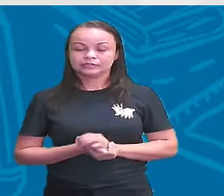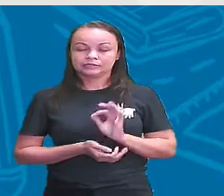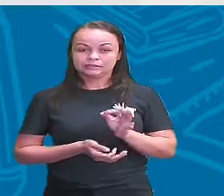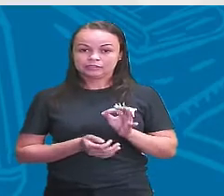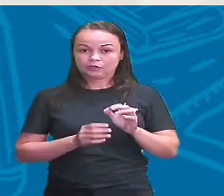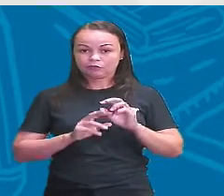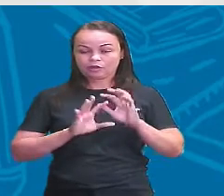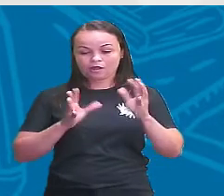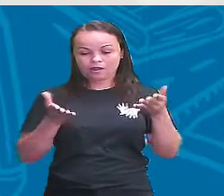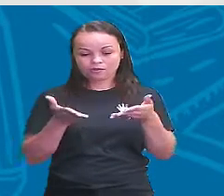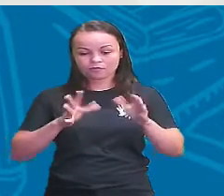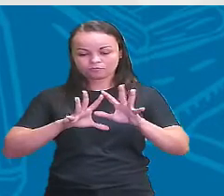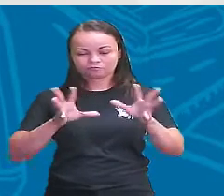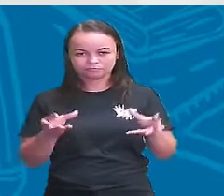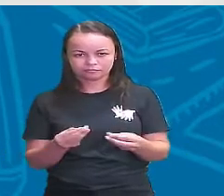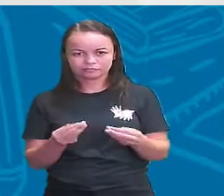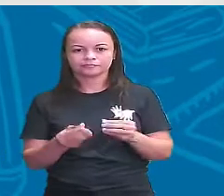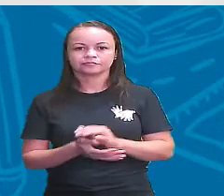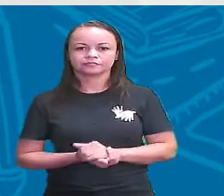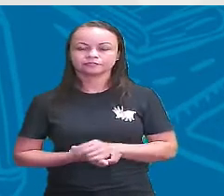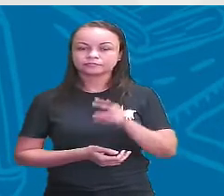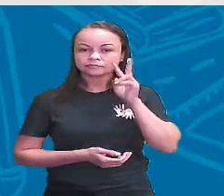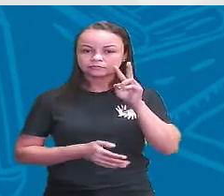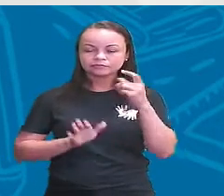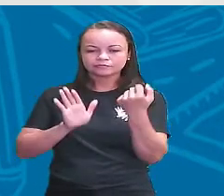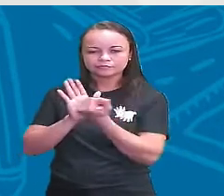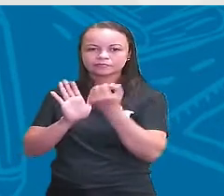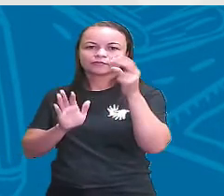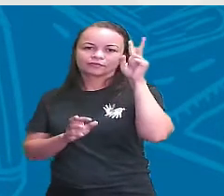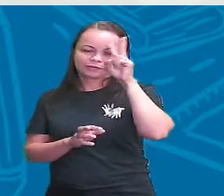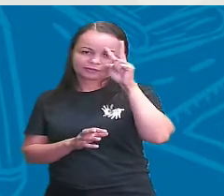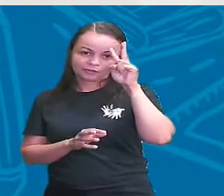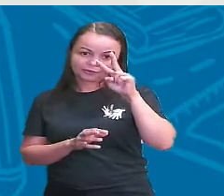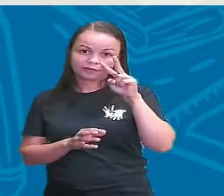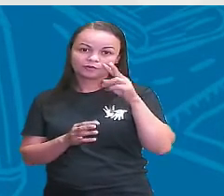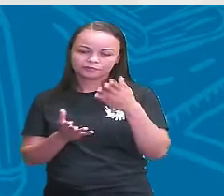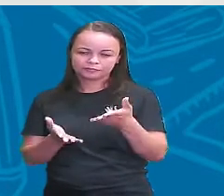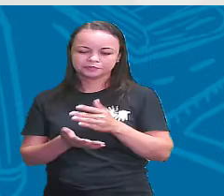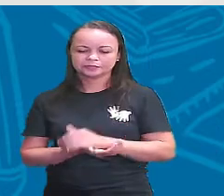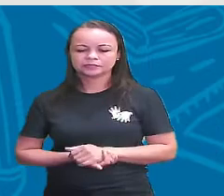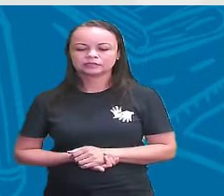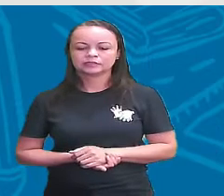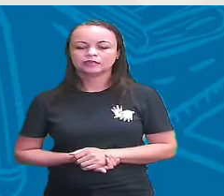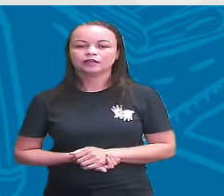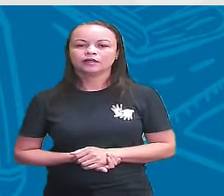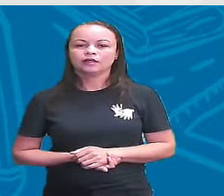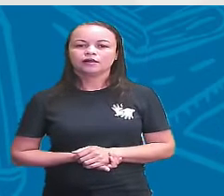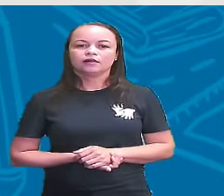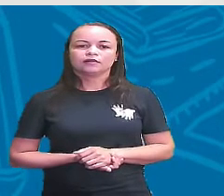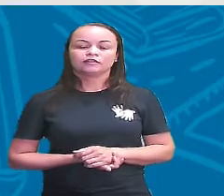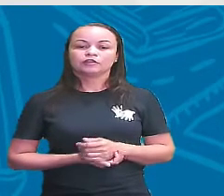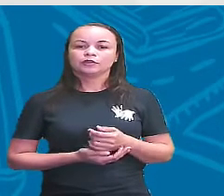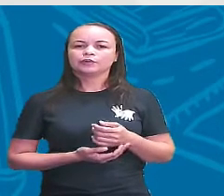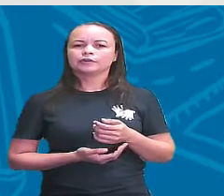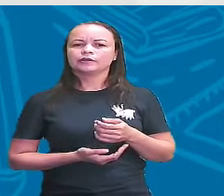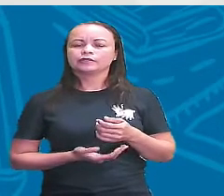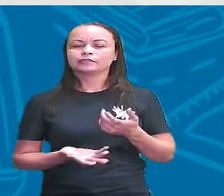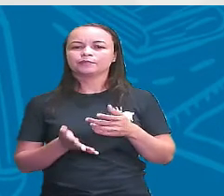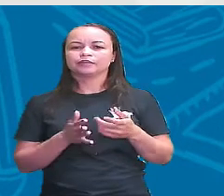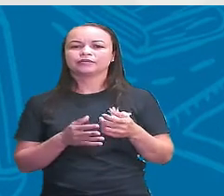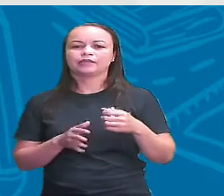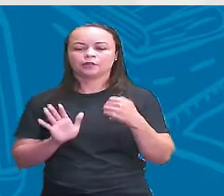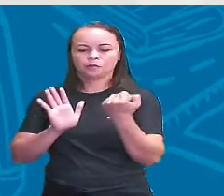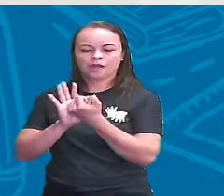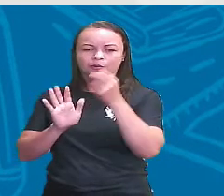aula de hoje. Olha só, a gente viu que são marcos históricos, não é isso? Que a gente viu que depois que sempre que tem um marco histórico,